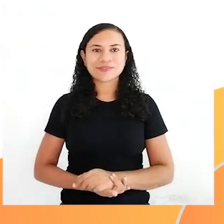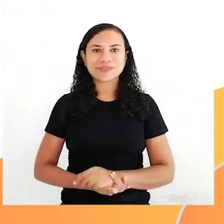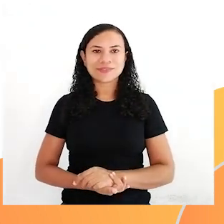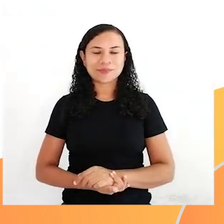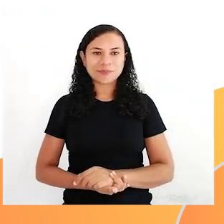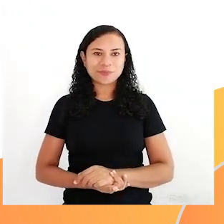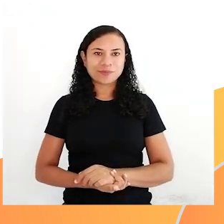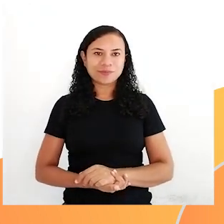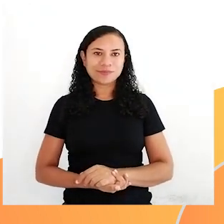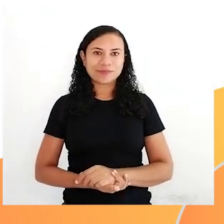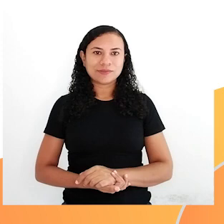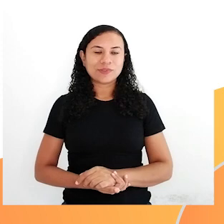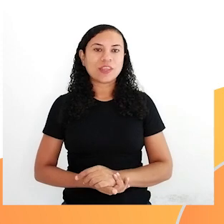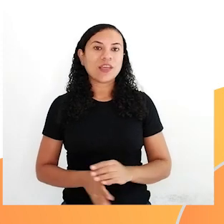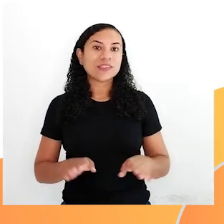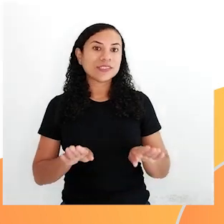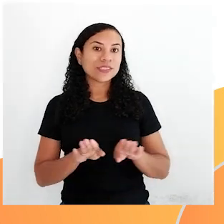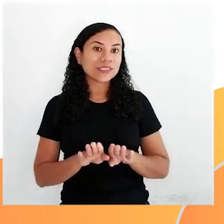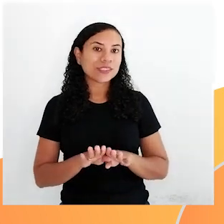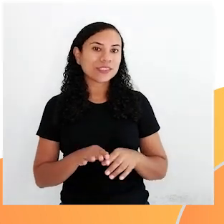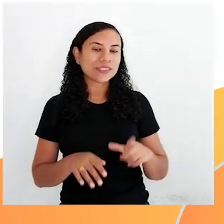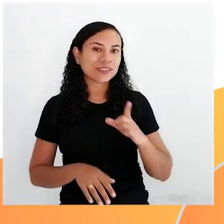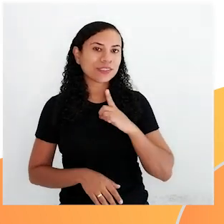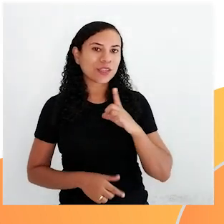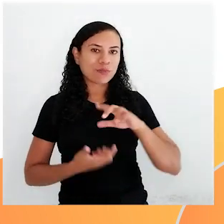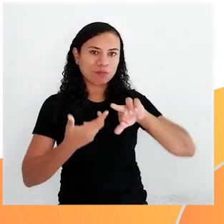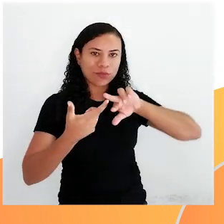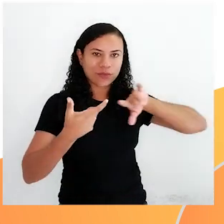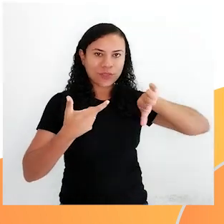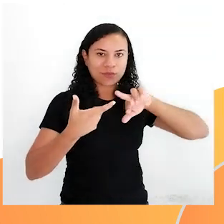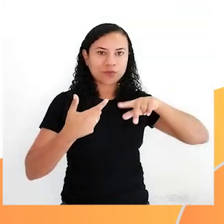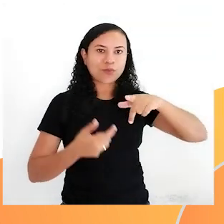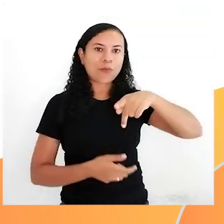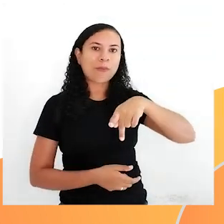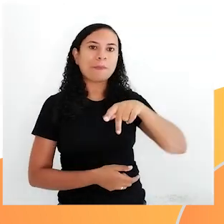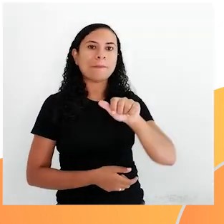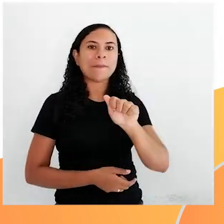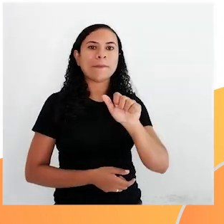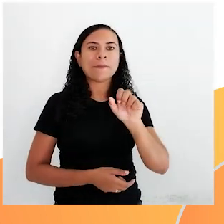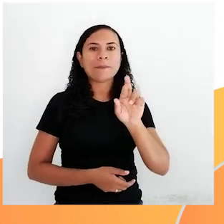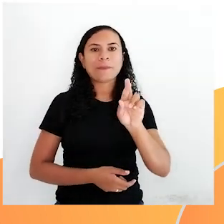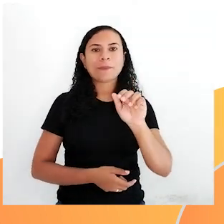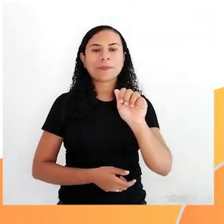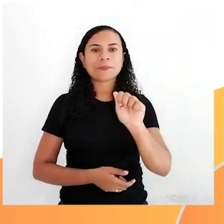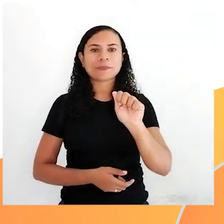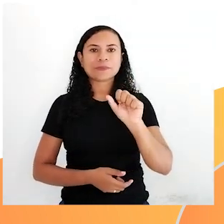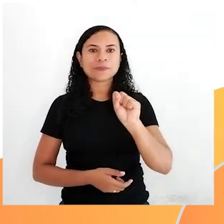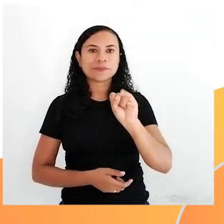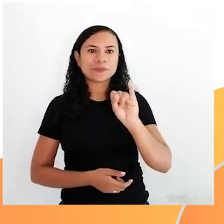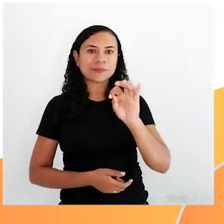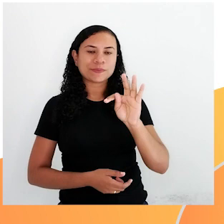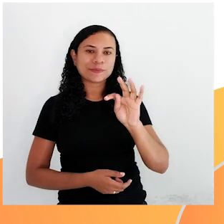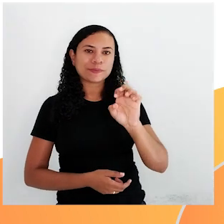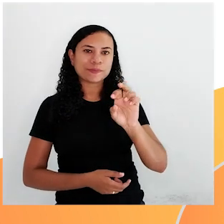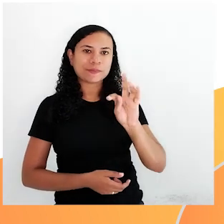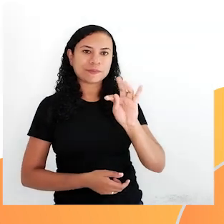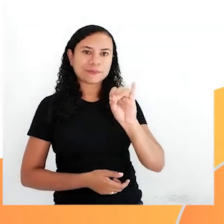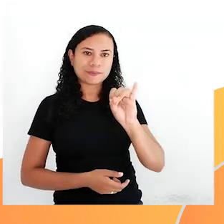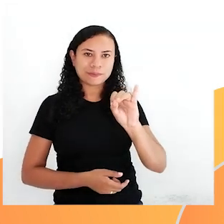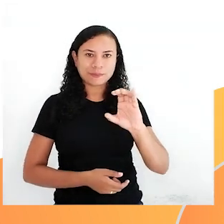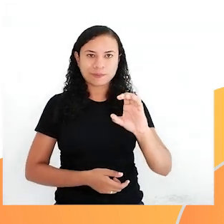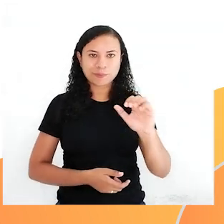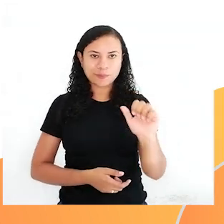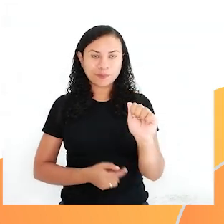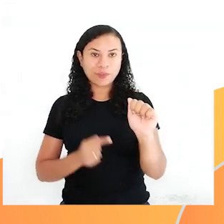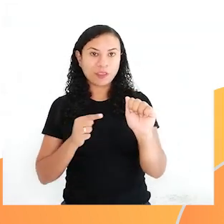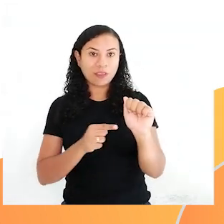Já na derivação parasintética, também chamada de parassíntese, ocorre quando a palavra